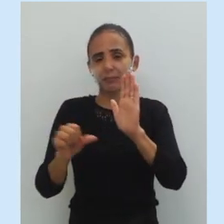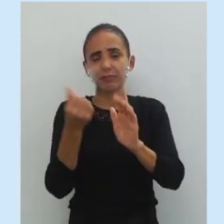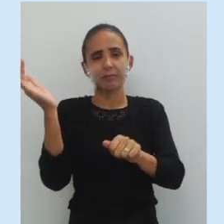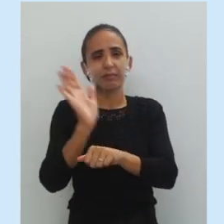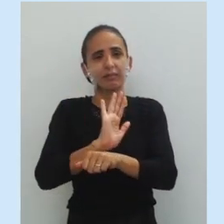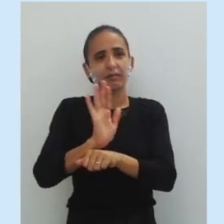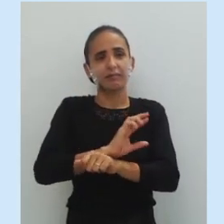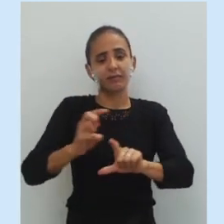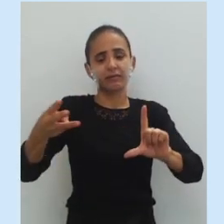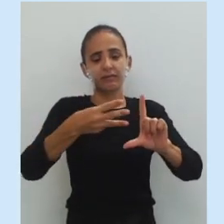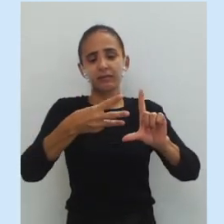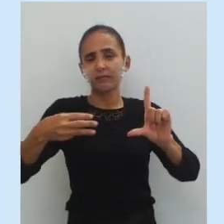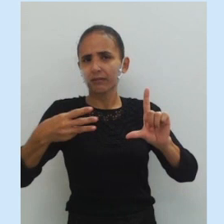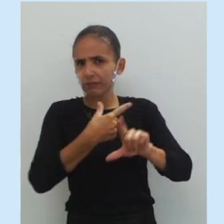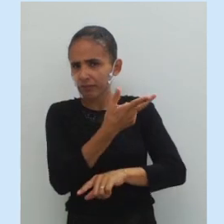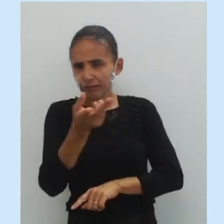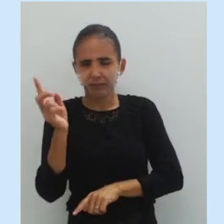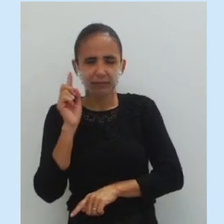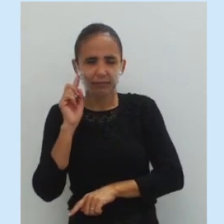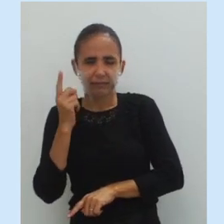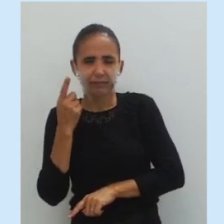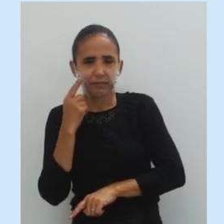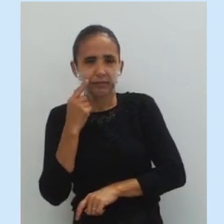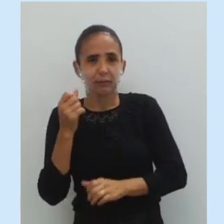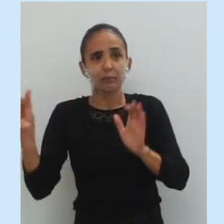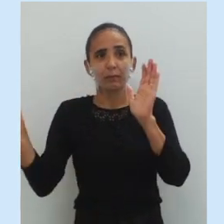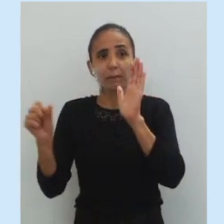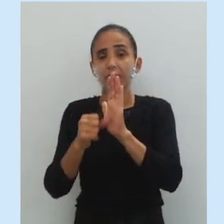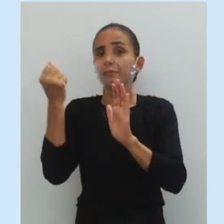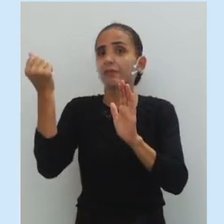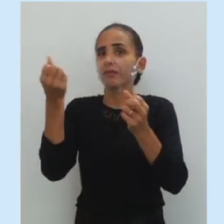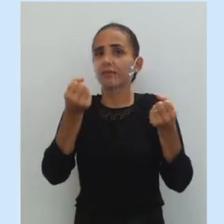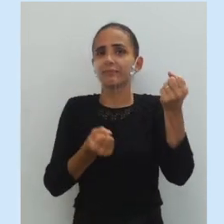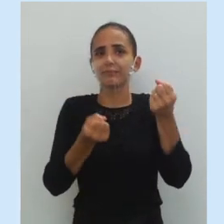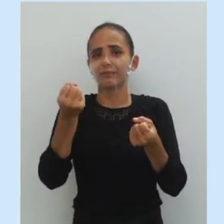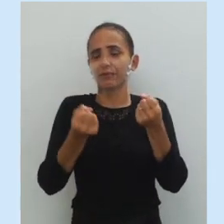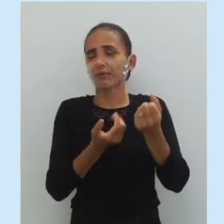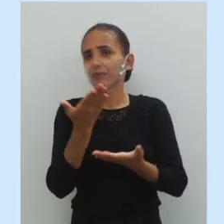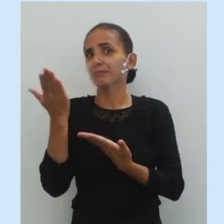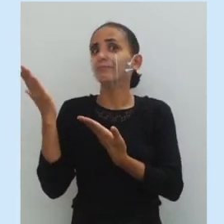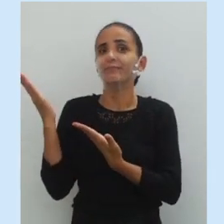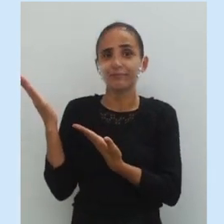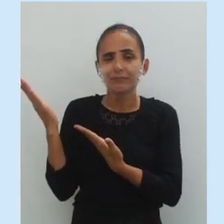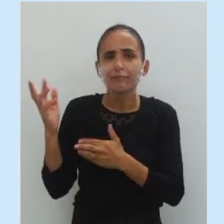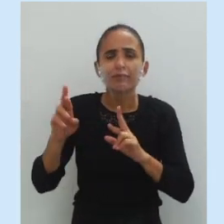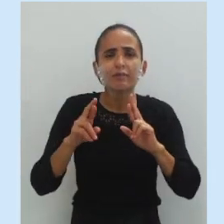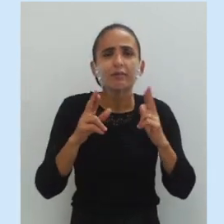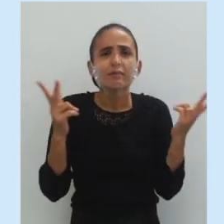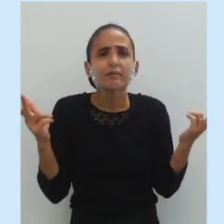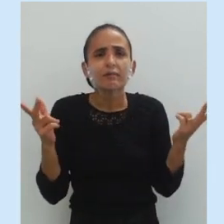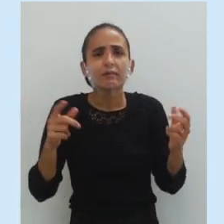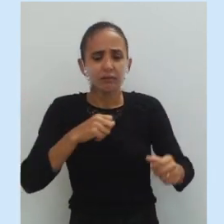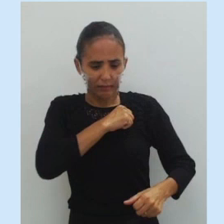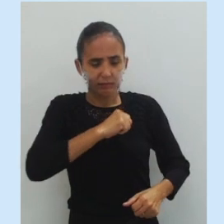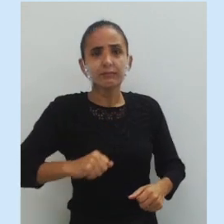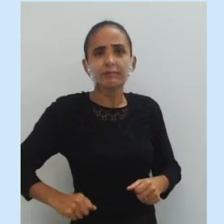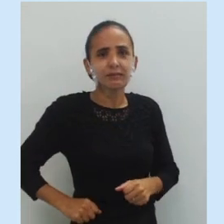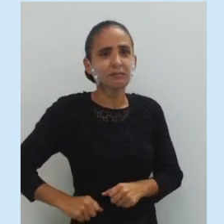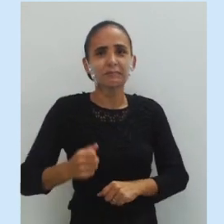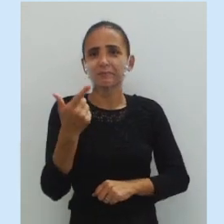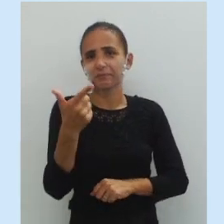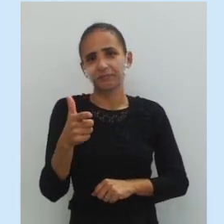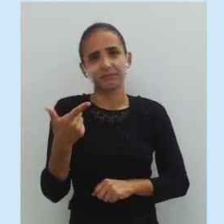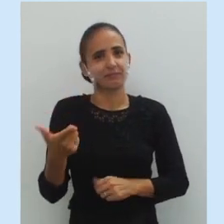carro. Olha como o primeiro carro ele era, bem diferente dos carros atuais. Cadê o cinto de segurança?